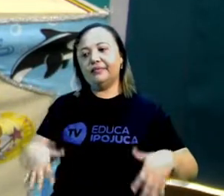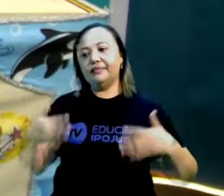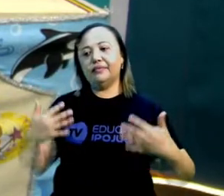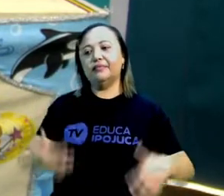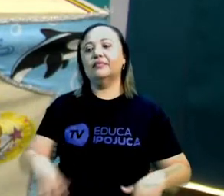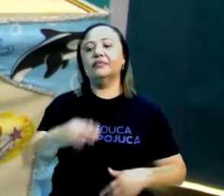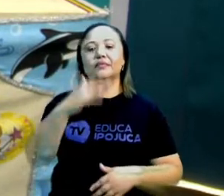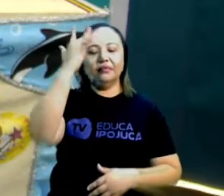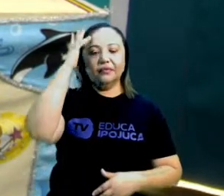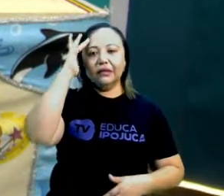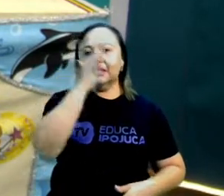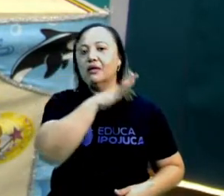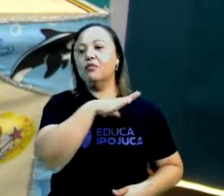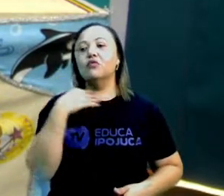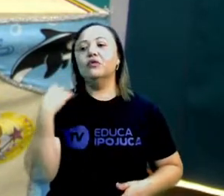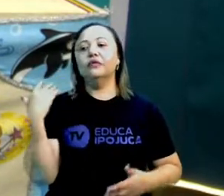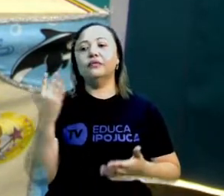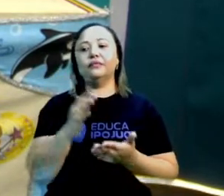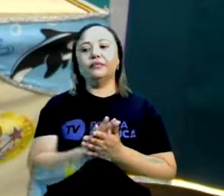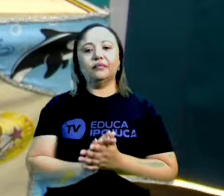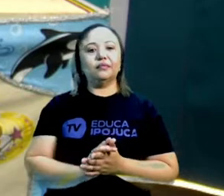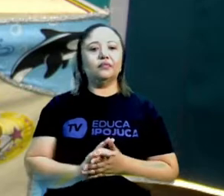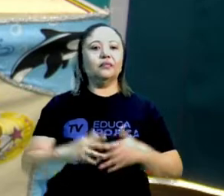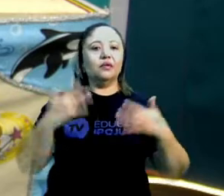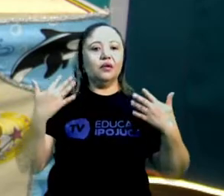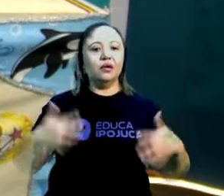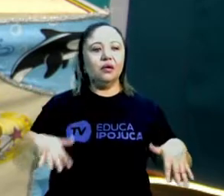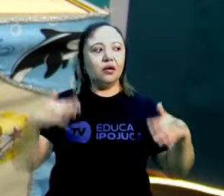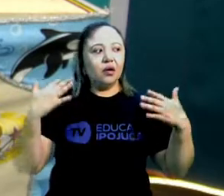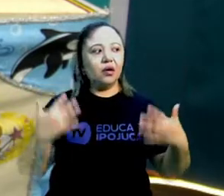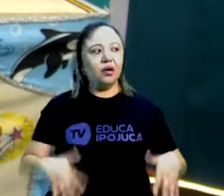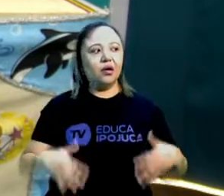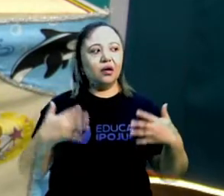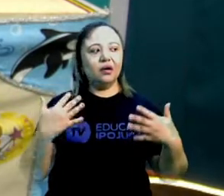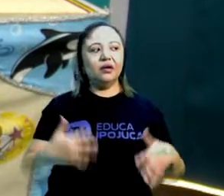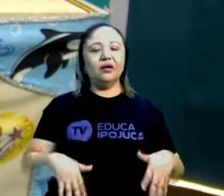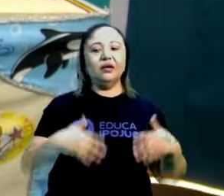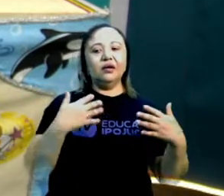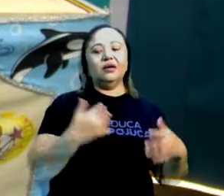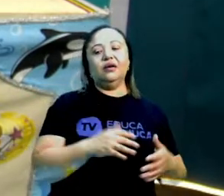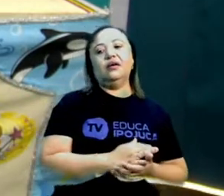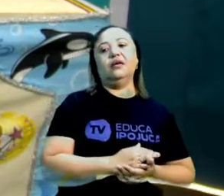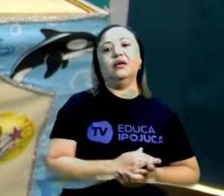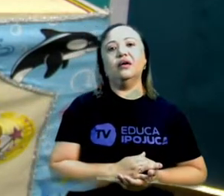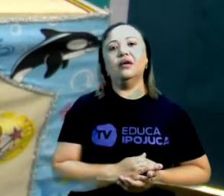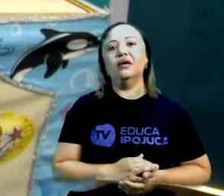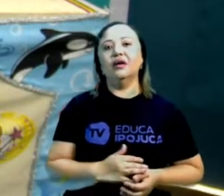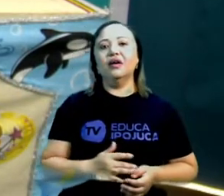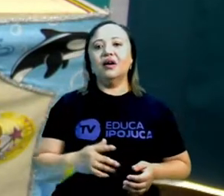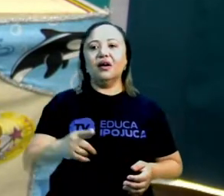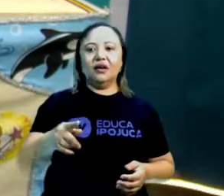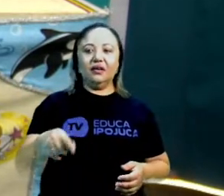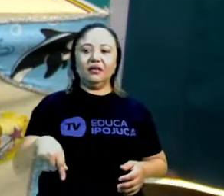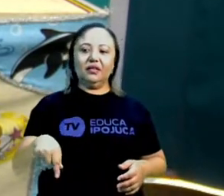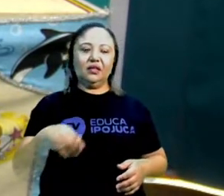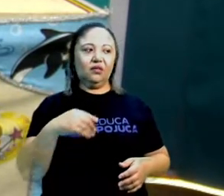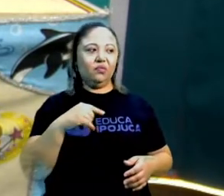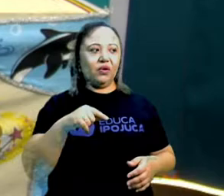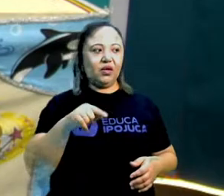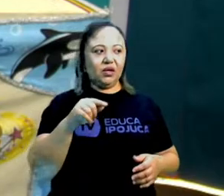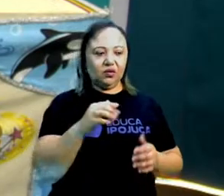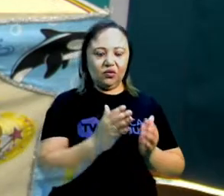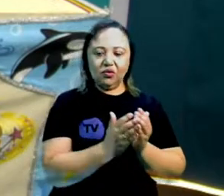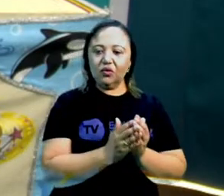morrer. Verdade, fazia isso mesmo. Sim. Isso mesmo, crianças. E